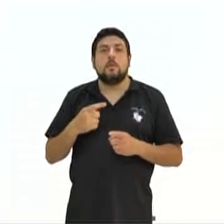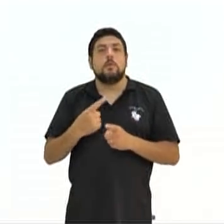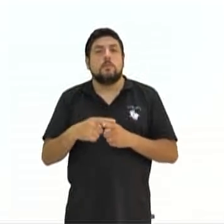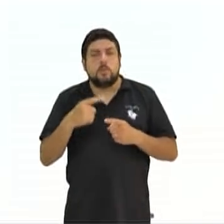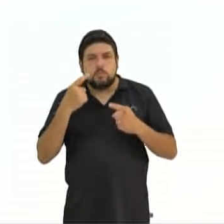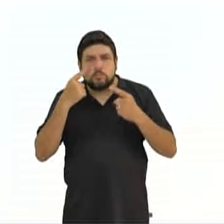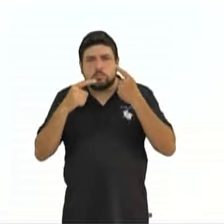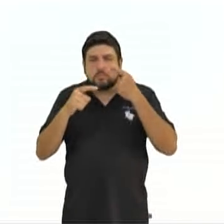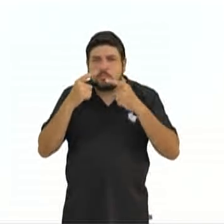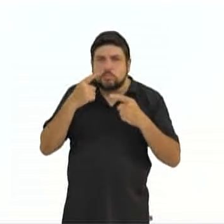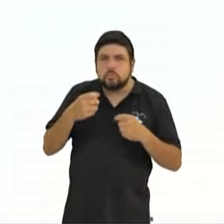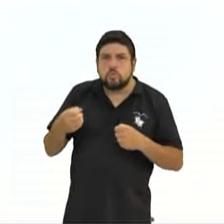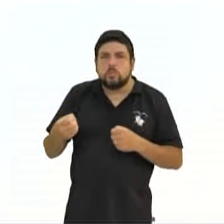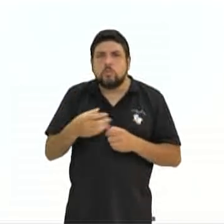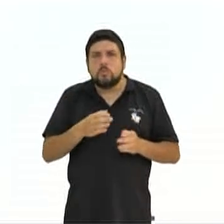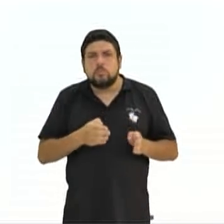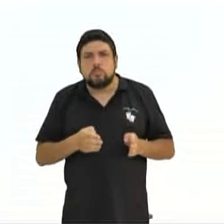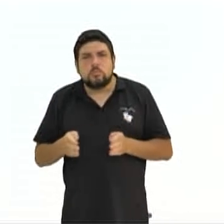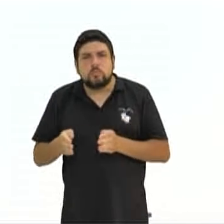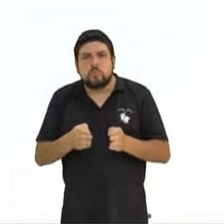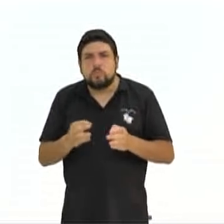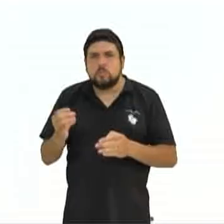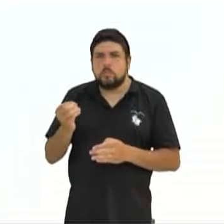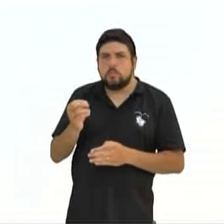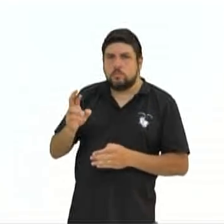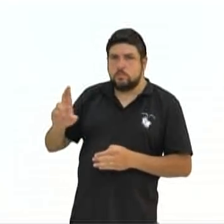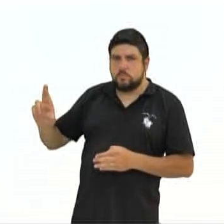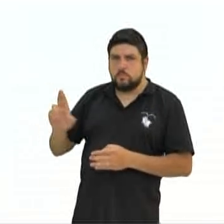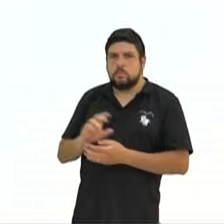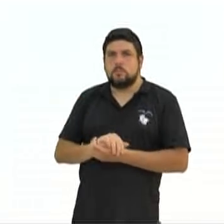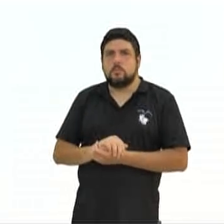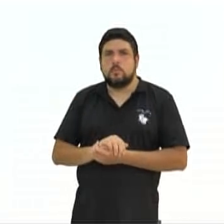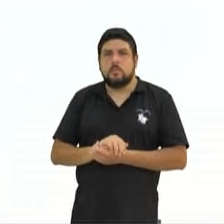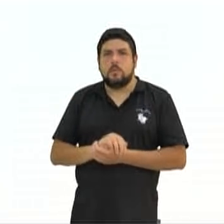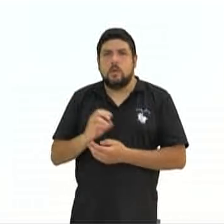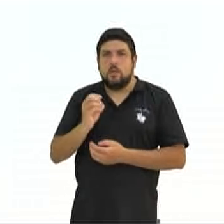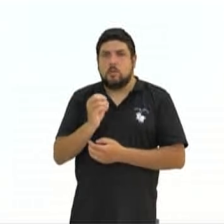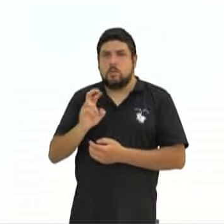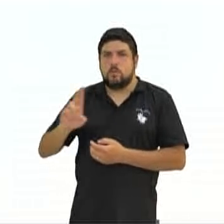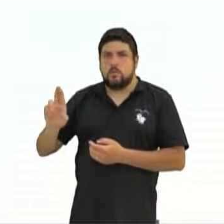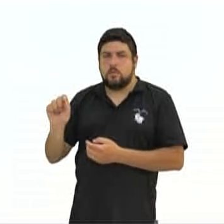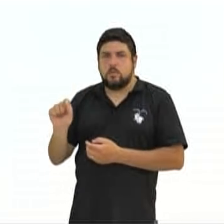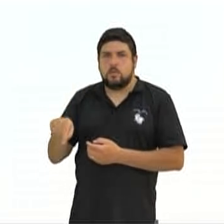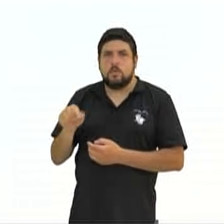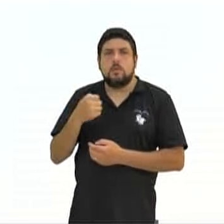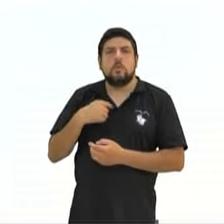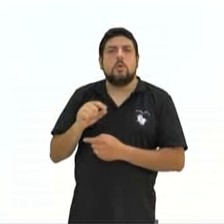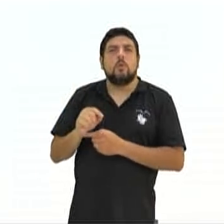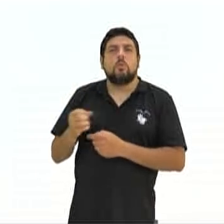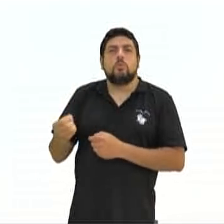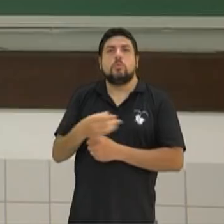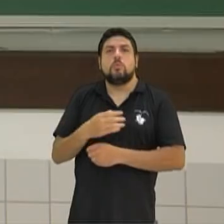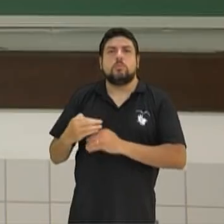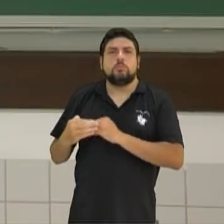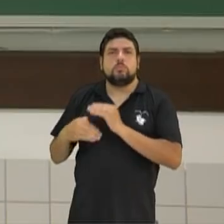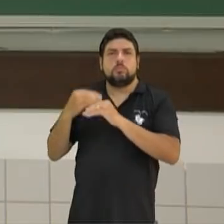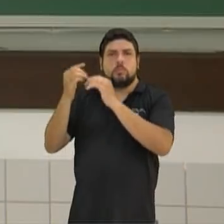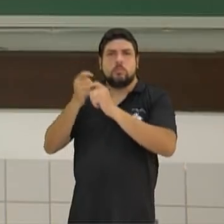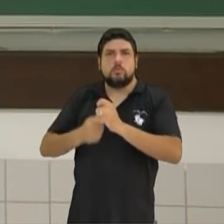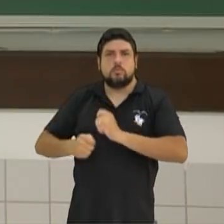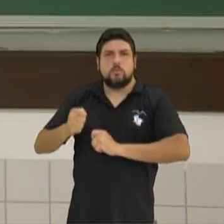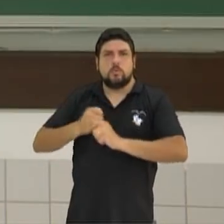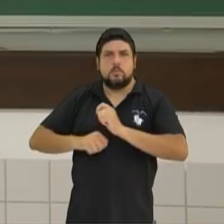descoberta de novas rotas comerciais no Oriente. Essas rotas aí que vão gerar aí um grande desenvolvimento econômico para a Europa, uma